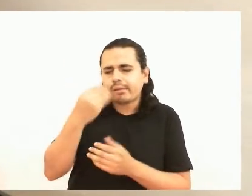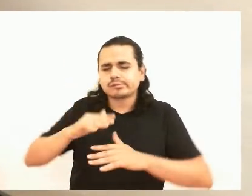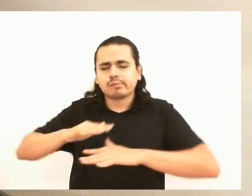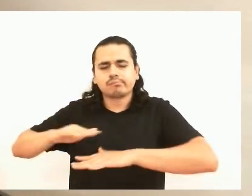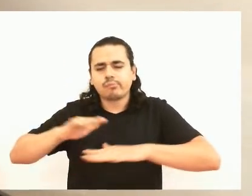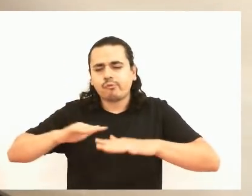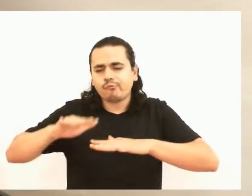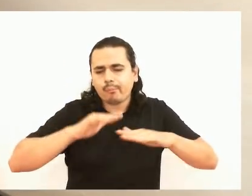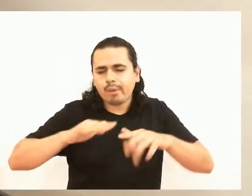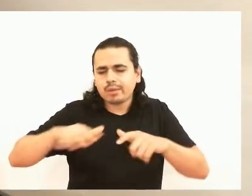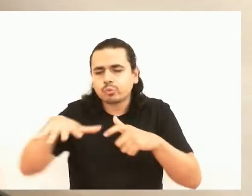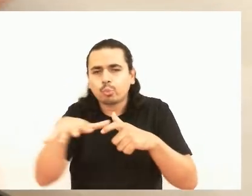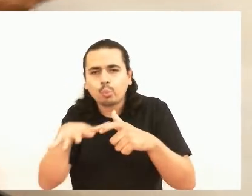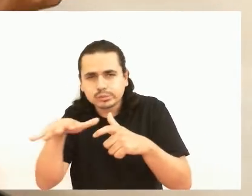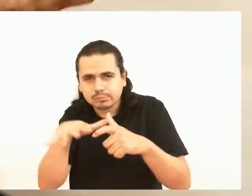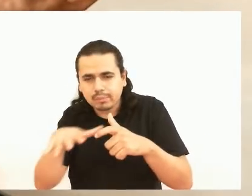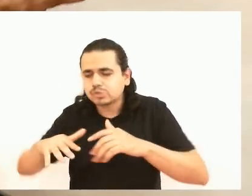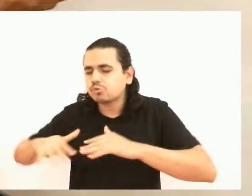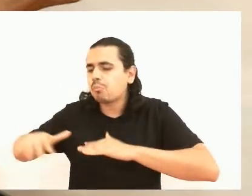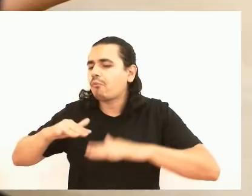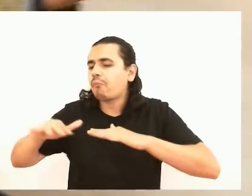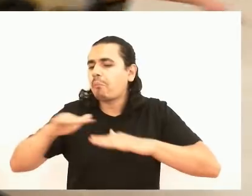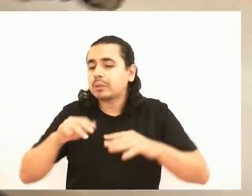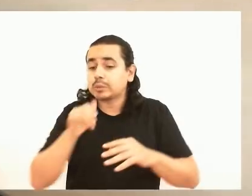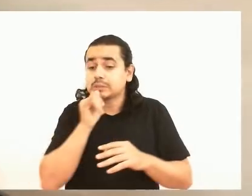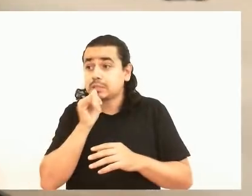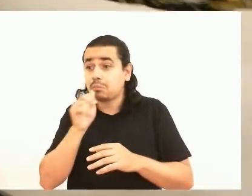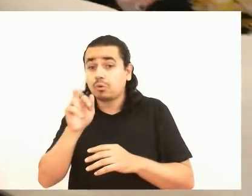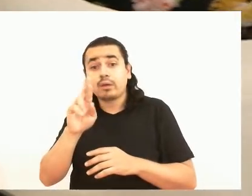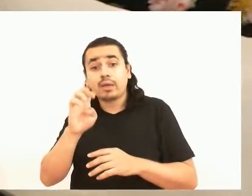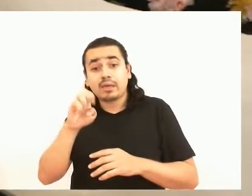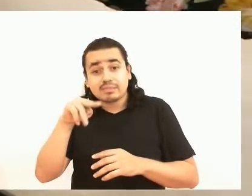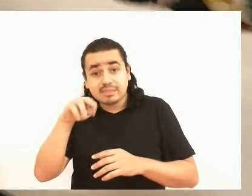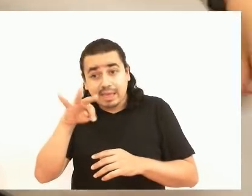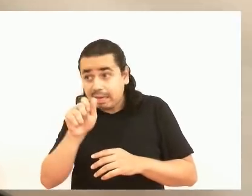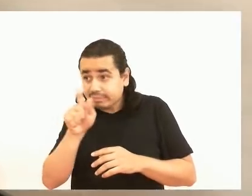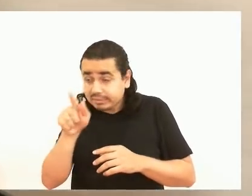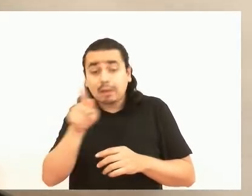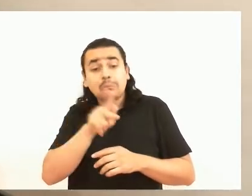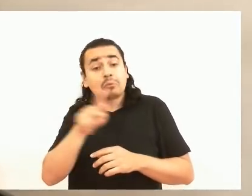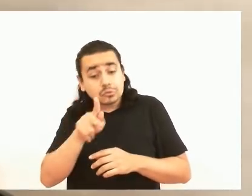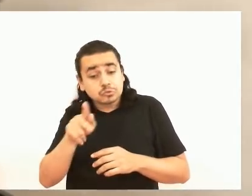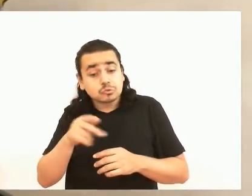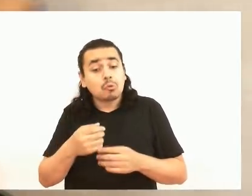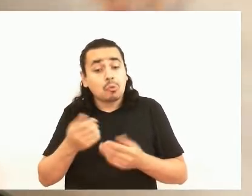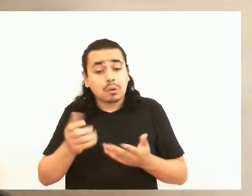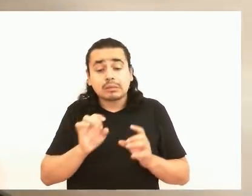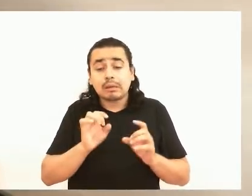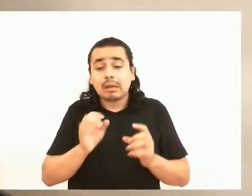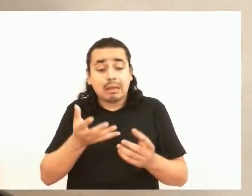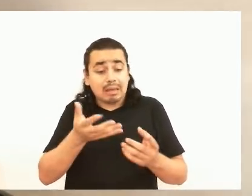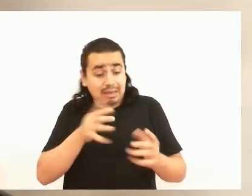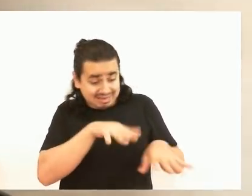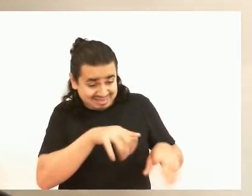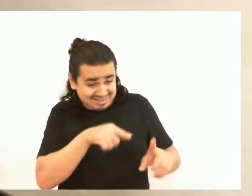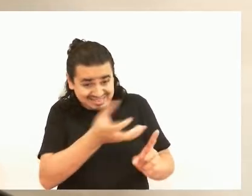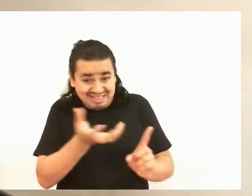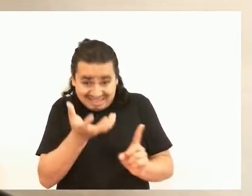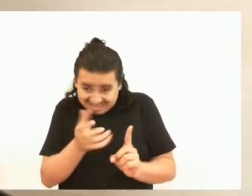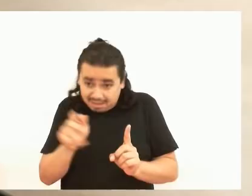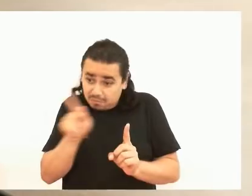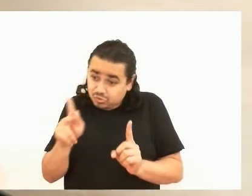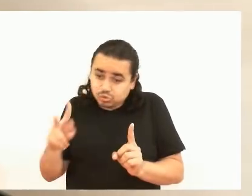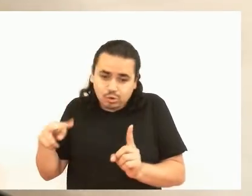movimento ele se a renata minha professora ela vai está requisitando que a renata puxar renata só pra ela porque ela é professora só